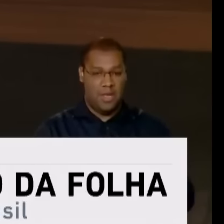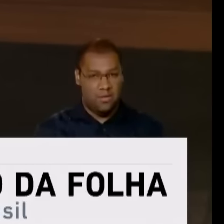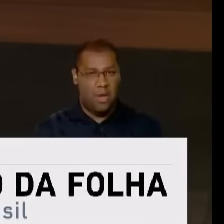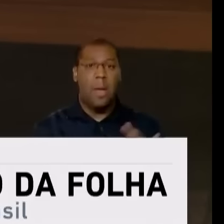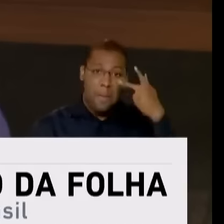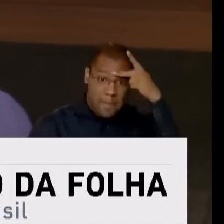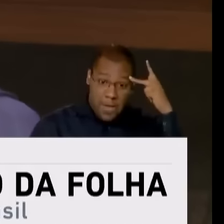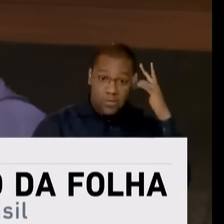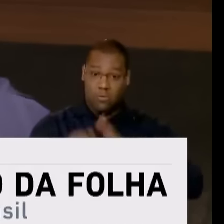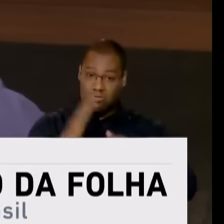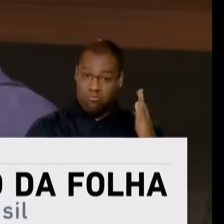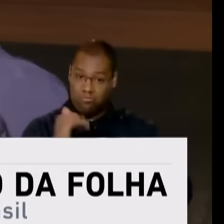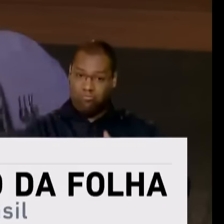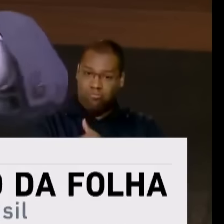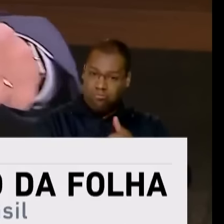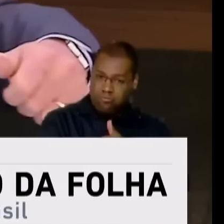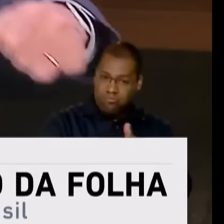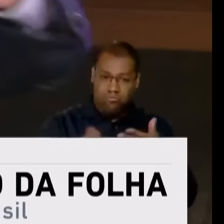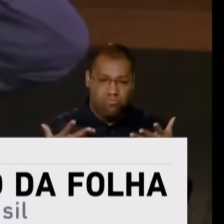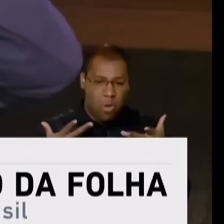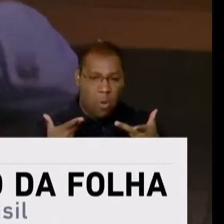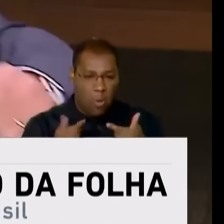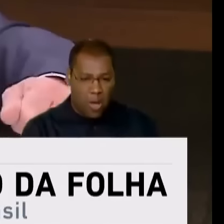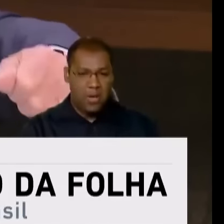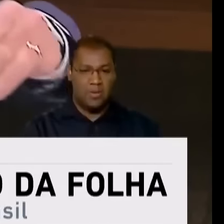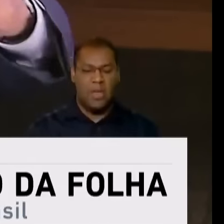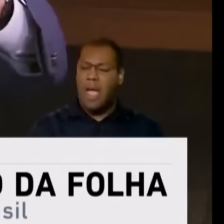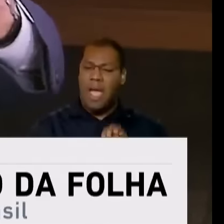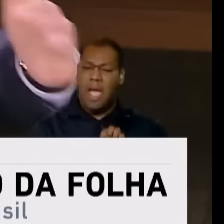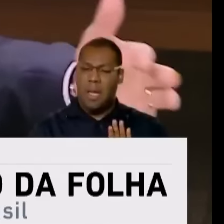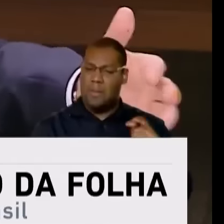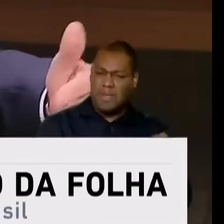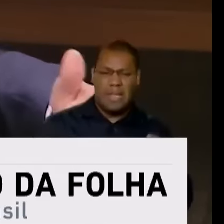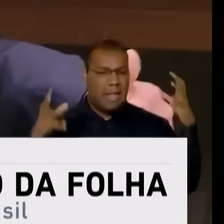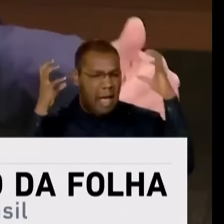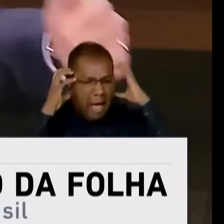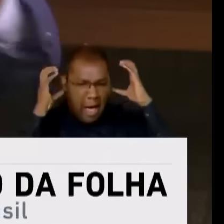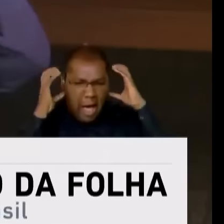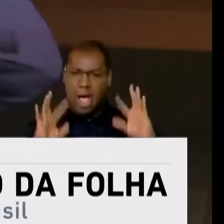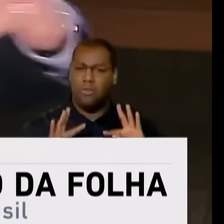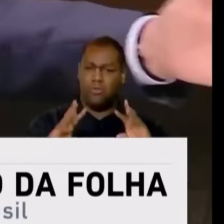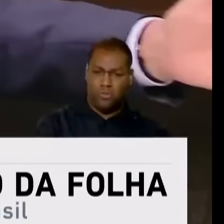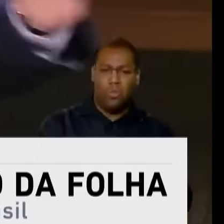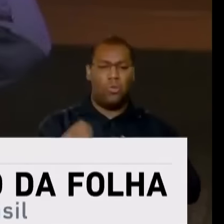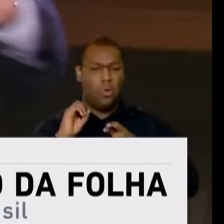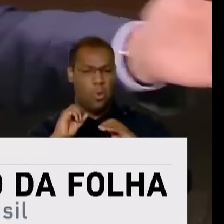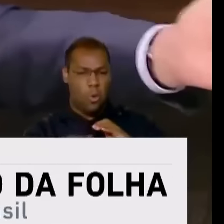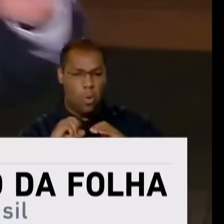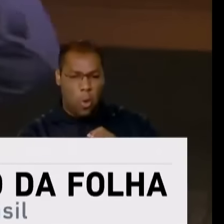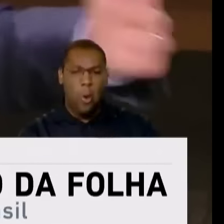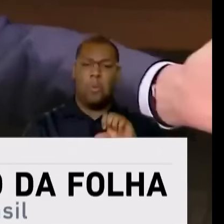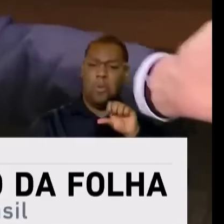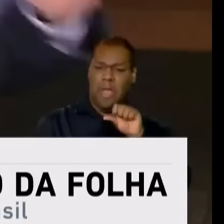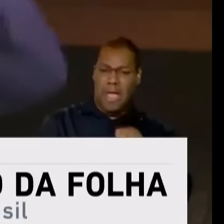você, isso vale para a Rádio Nova Brasil, isso vale para todas as rádios que estão transmitindo, isso vale para a Globo, para a Record, para o SBT, para